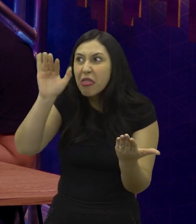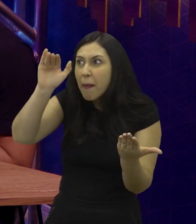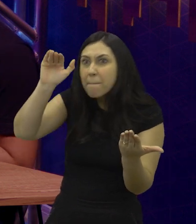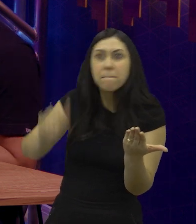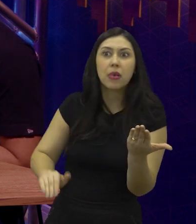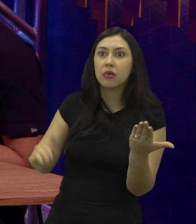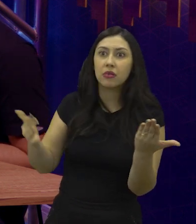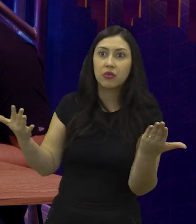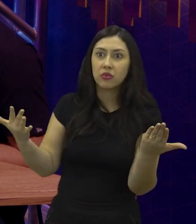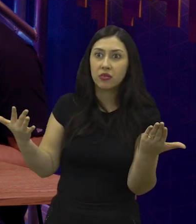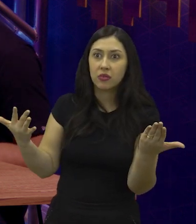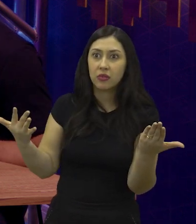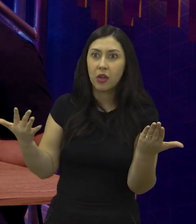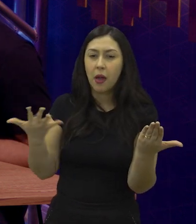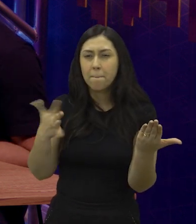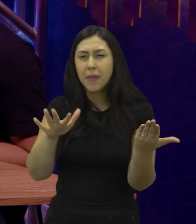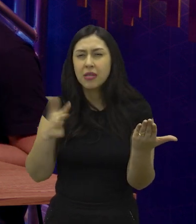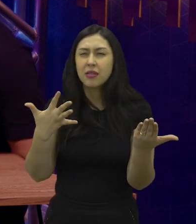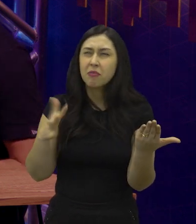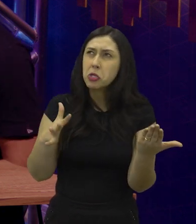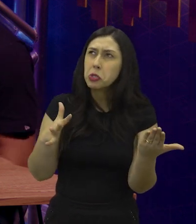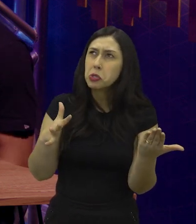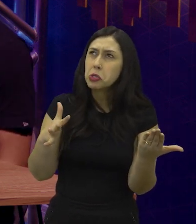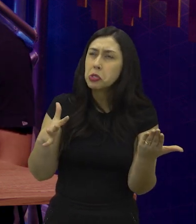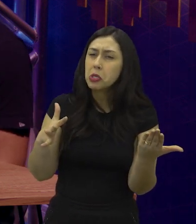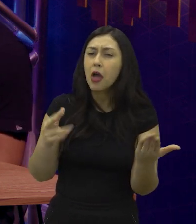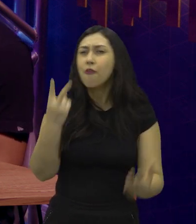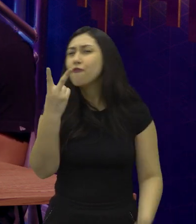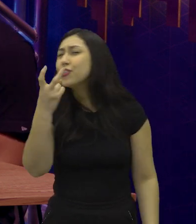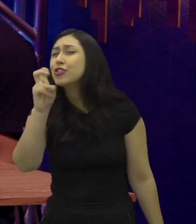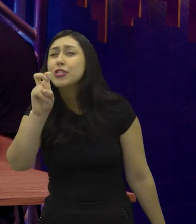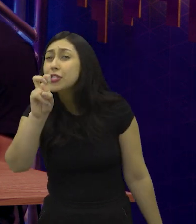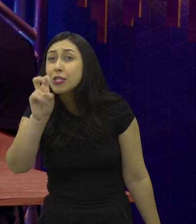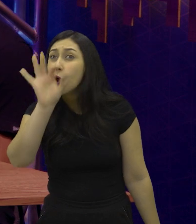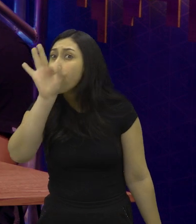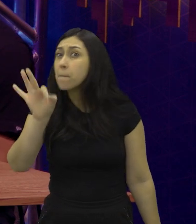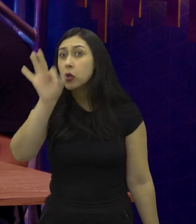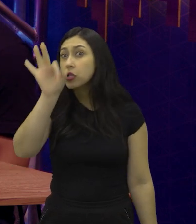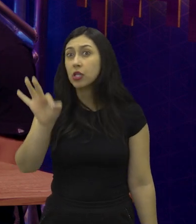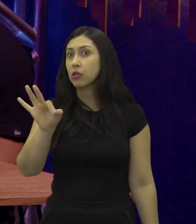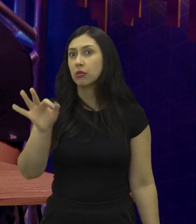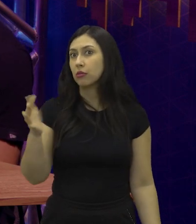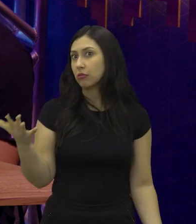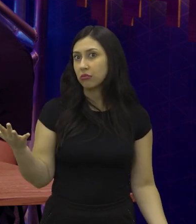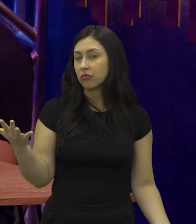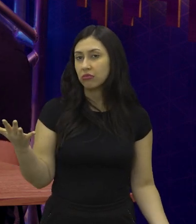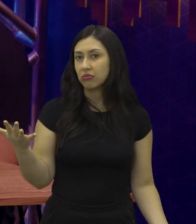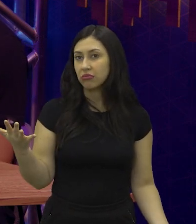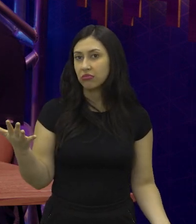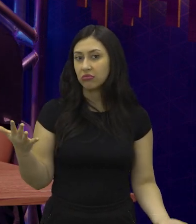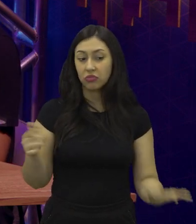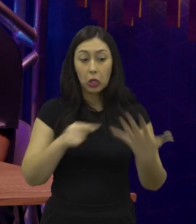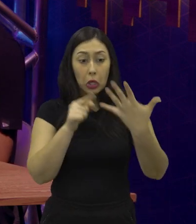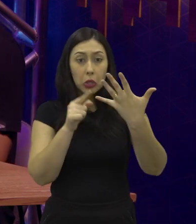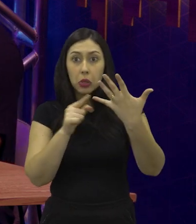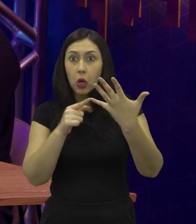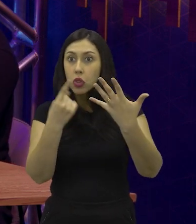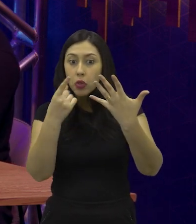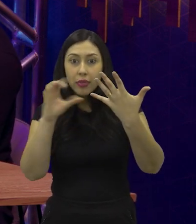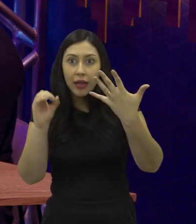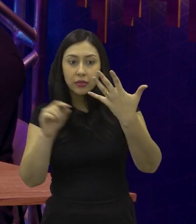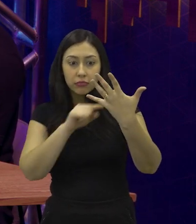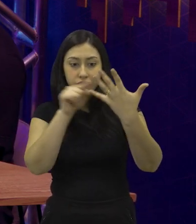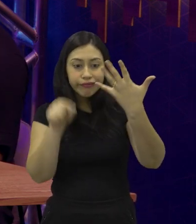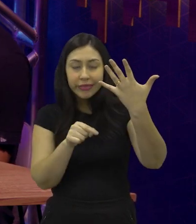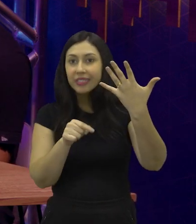É, tipo, menos que um terço, é quase que um quarto desse último lugar aqui no top 10 países